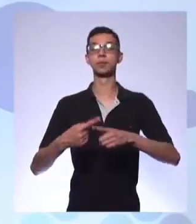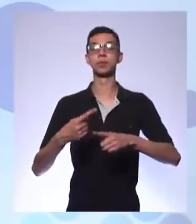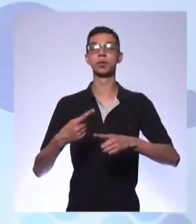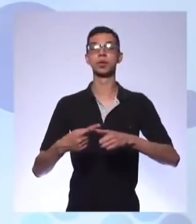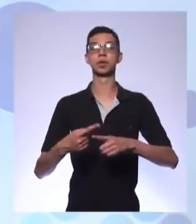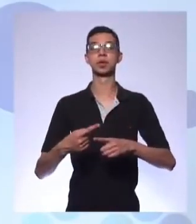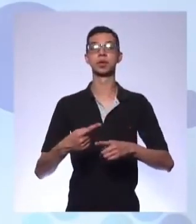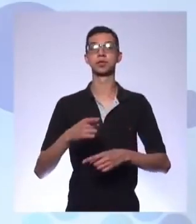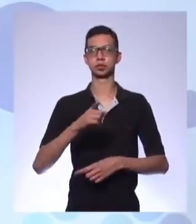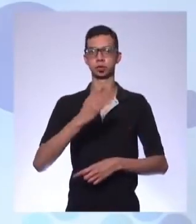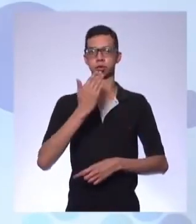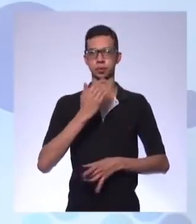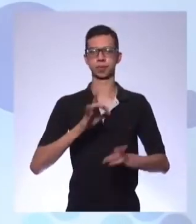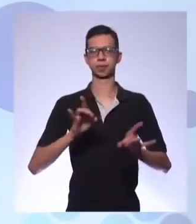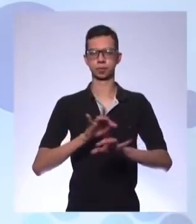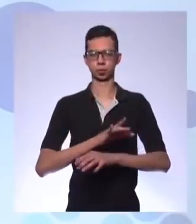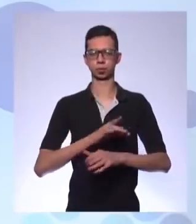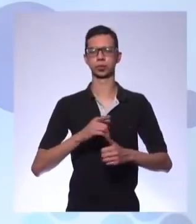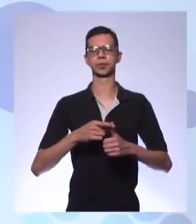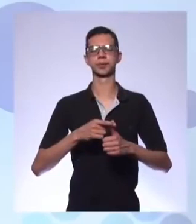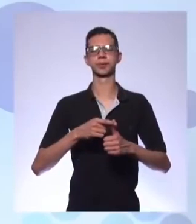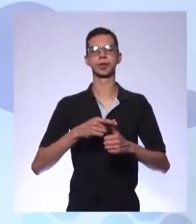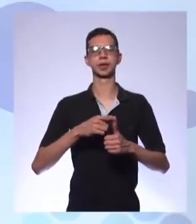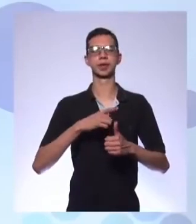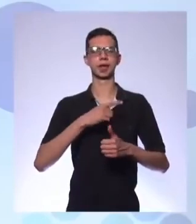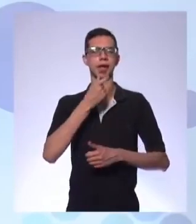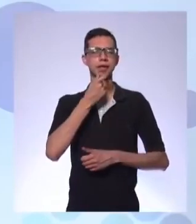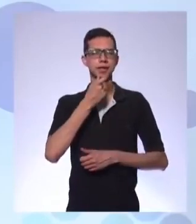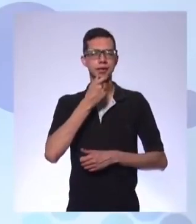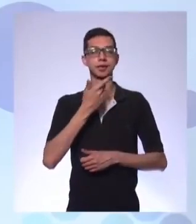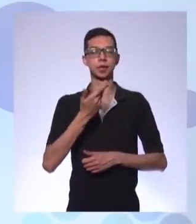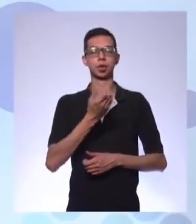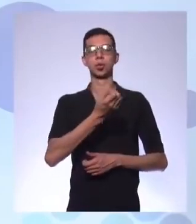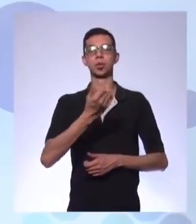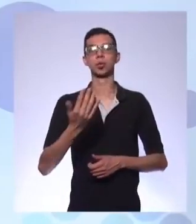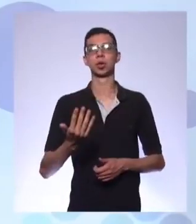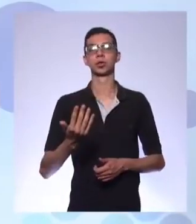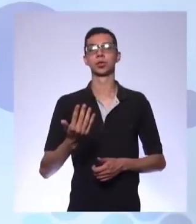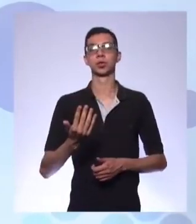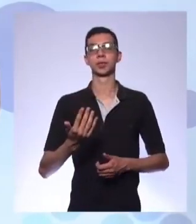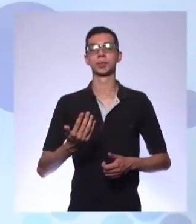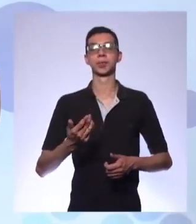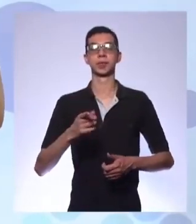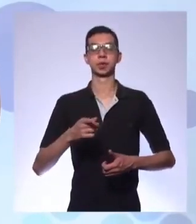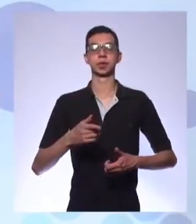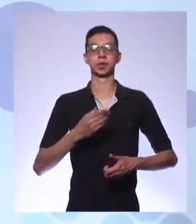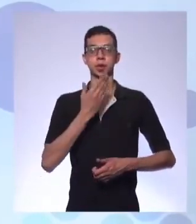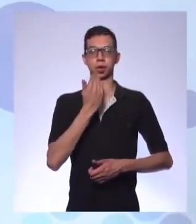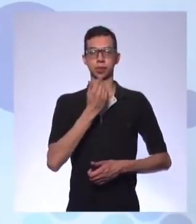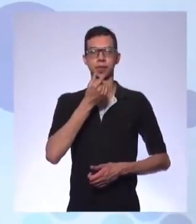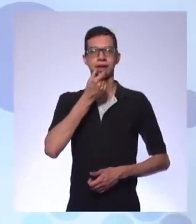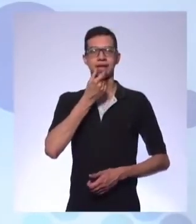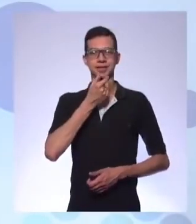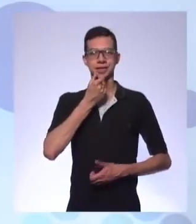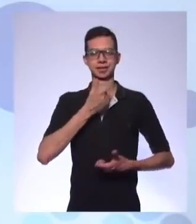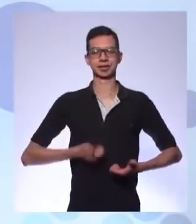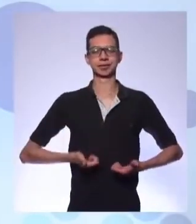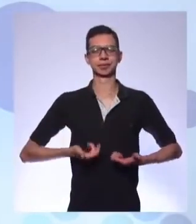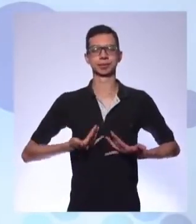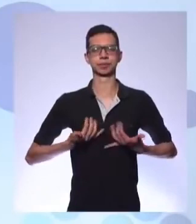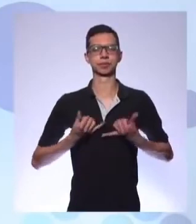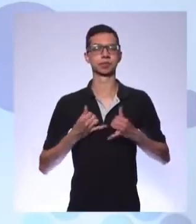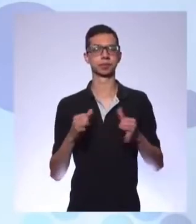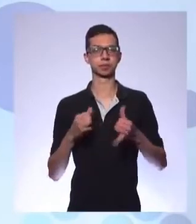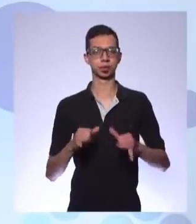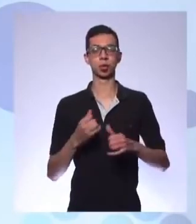depois que você comer. Então você come lá uma bolachinha, tem uma quantidade de calorias que ela pode fornecer para o seu corpo e transformar em energia. Uma caloria não dá